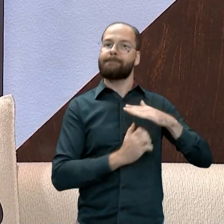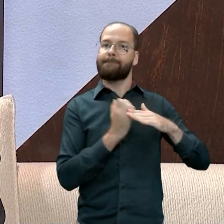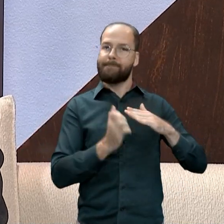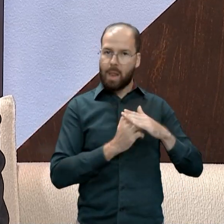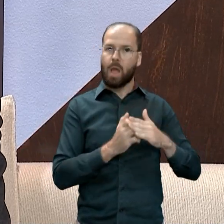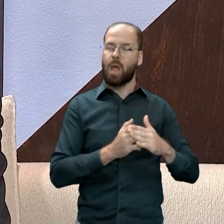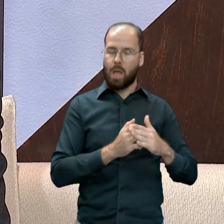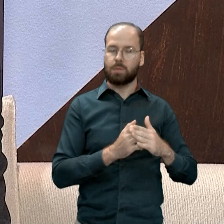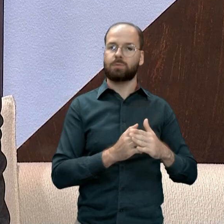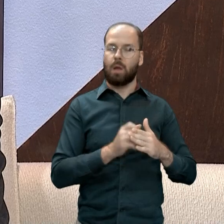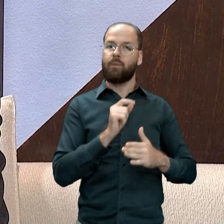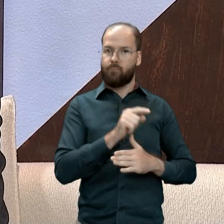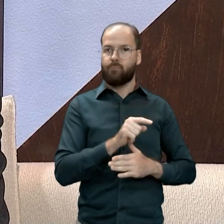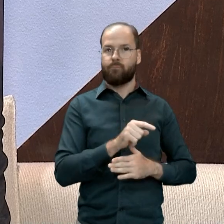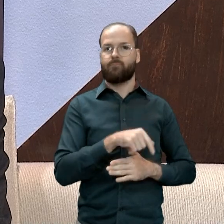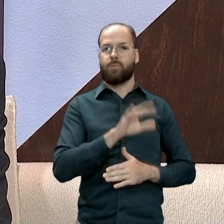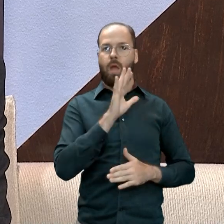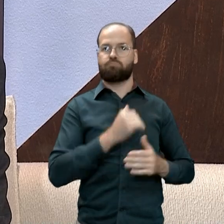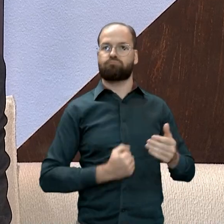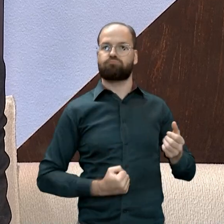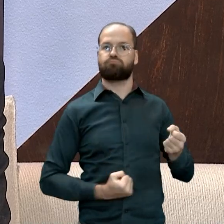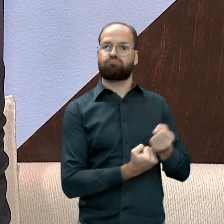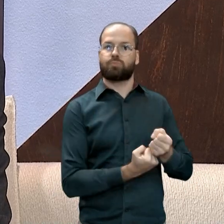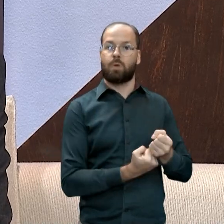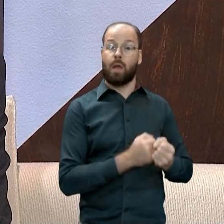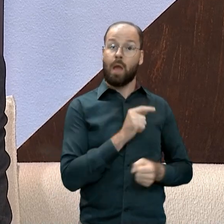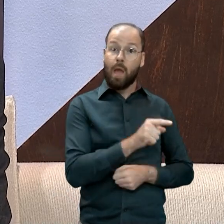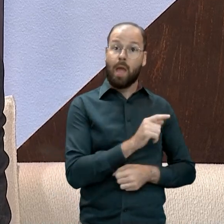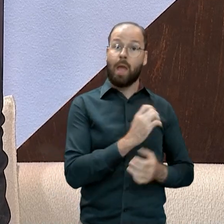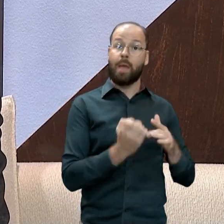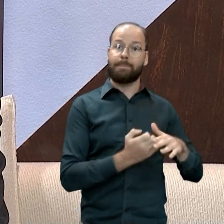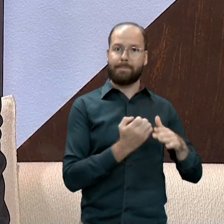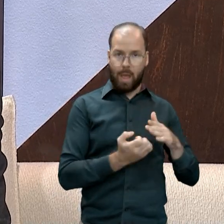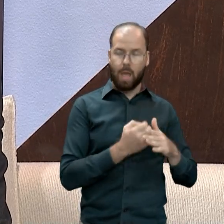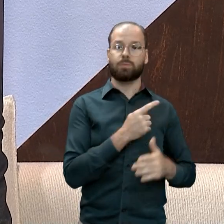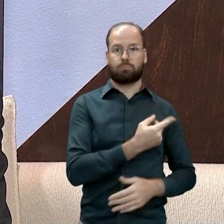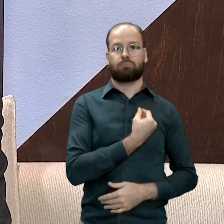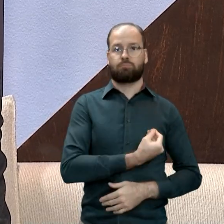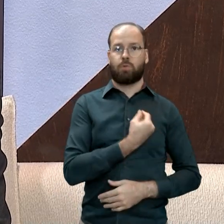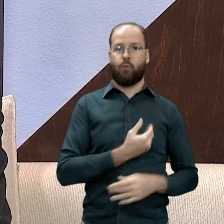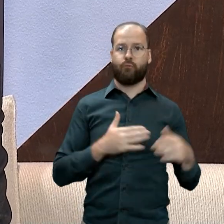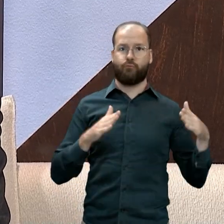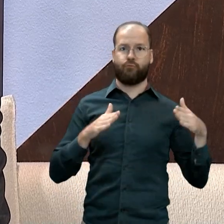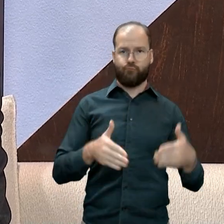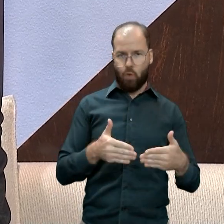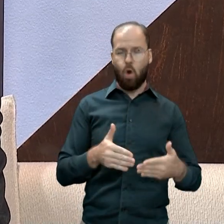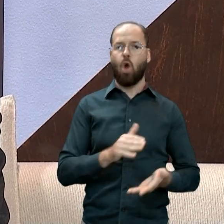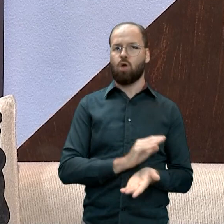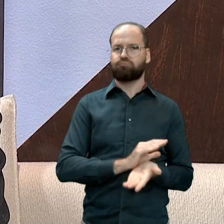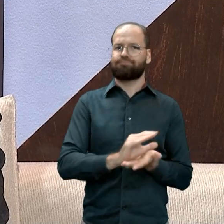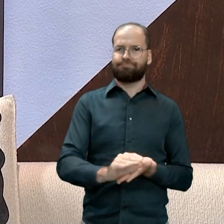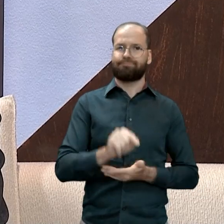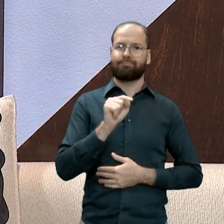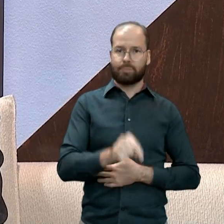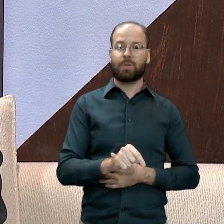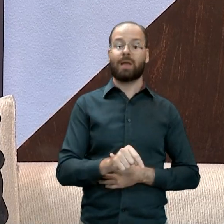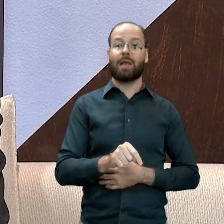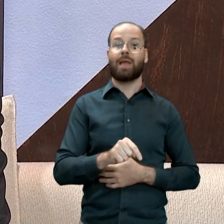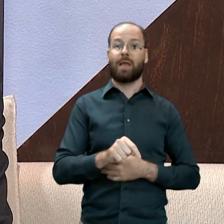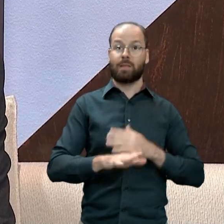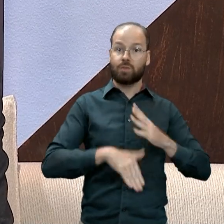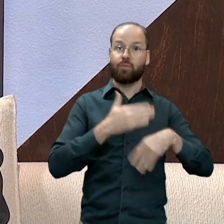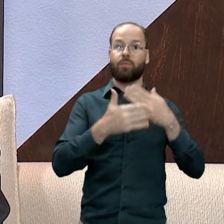vão pautar aquelas empresas que realmente investem no desenvolvimento sustentável e a gente vai ter,